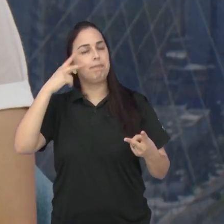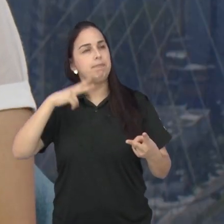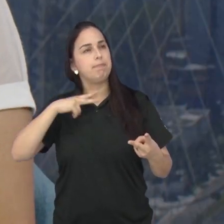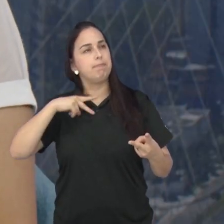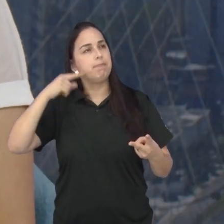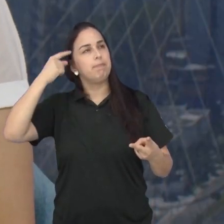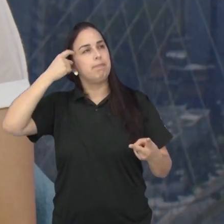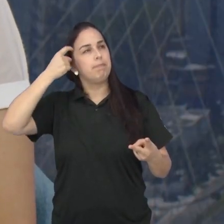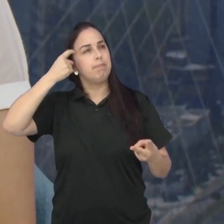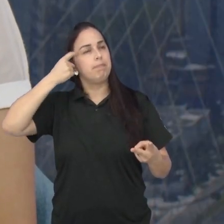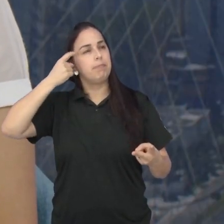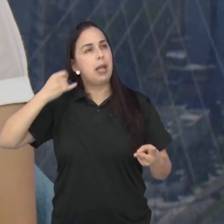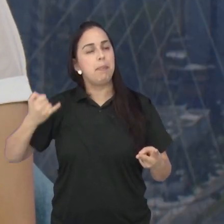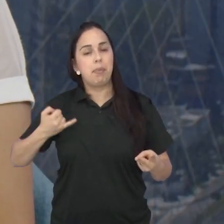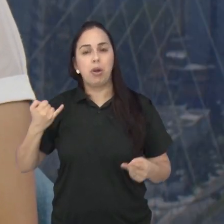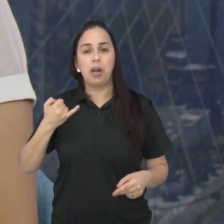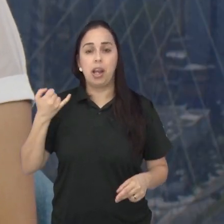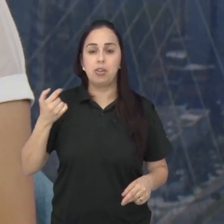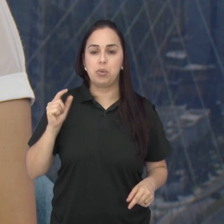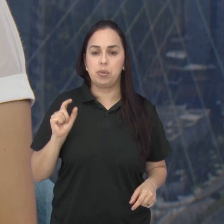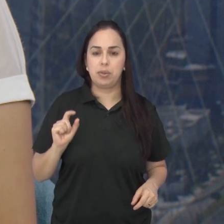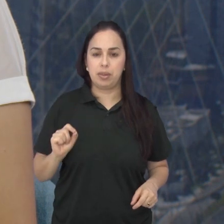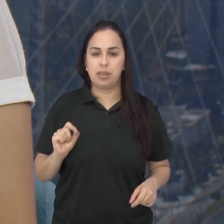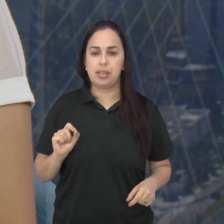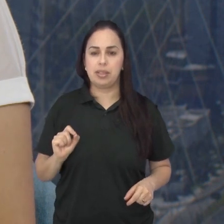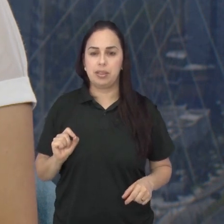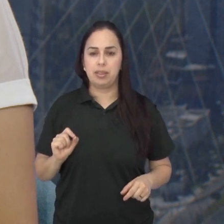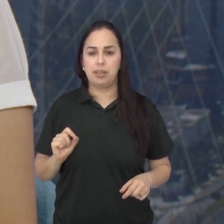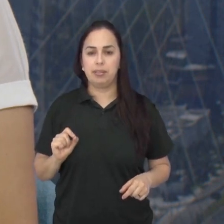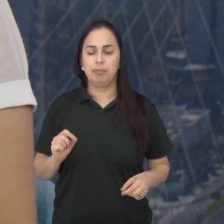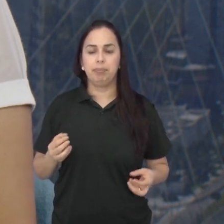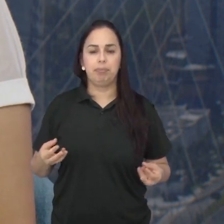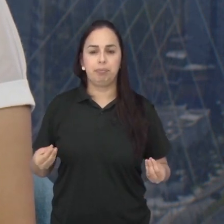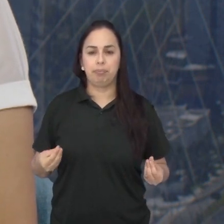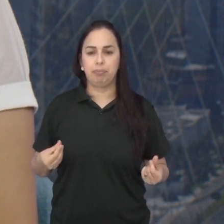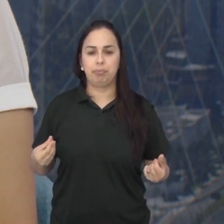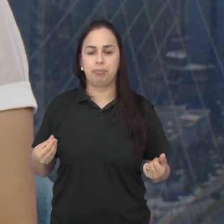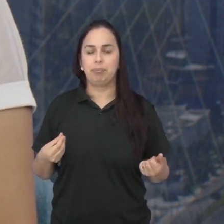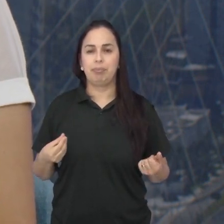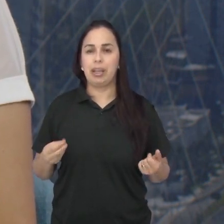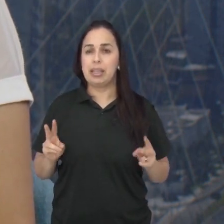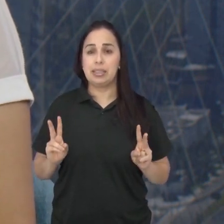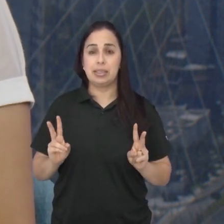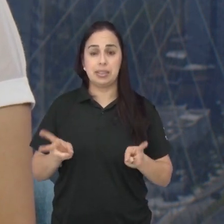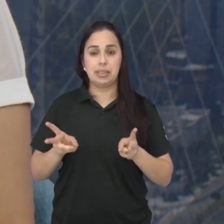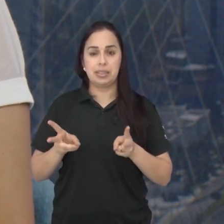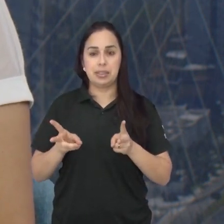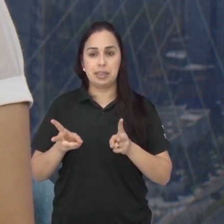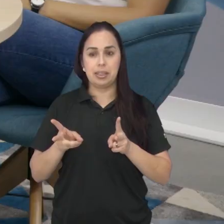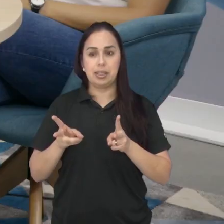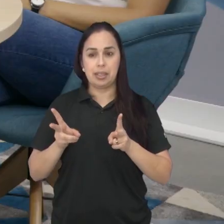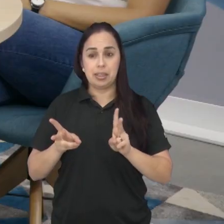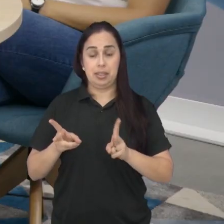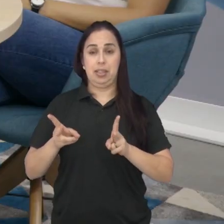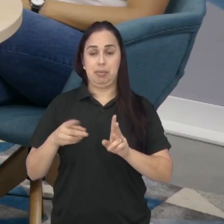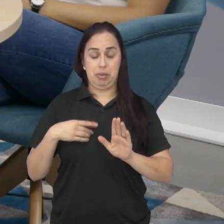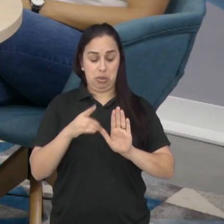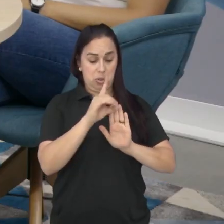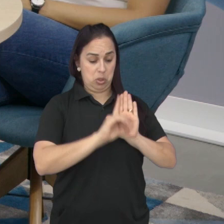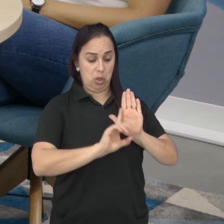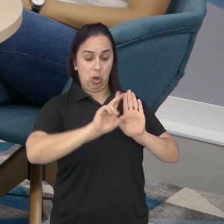que é importante a gente sempre seguir, né, um pouco a filosofia do que a gente chama dos